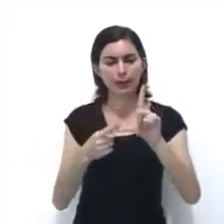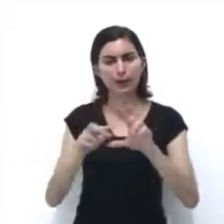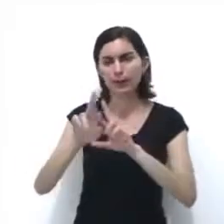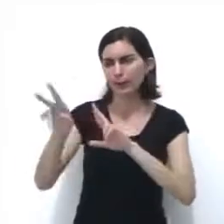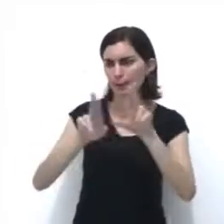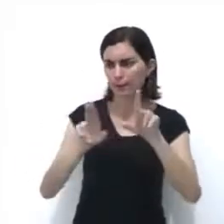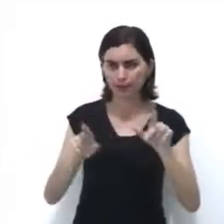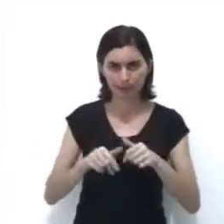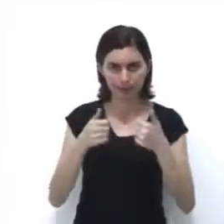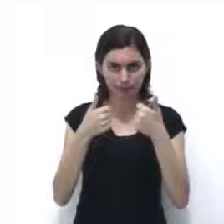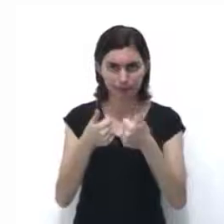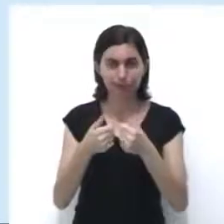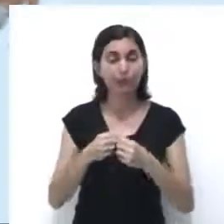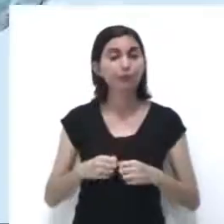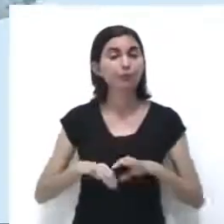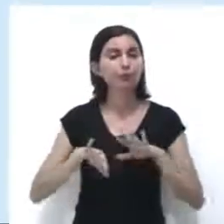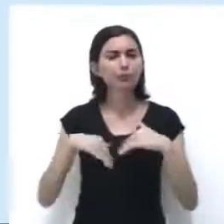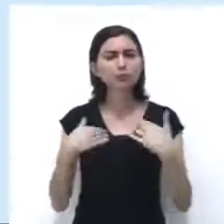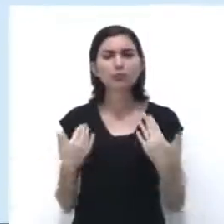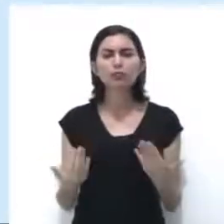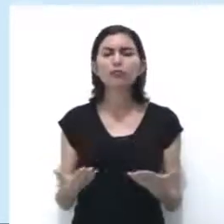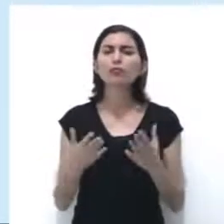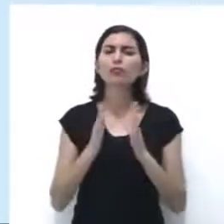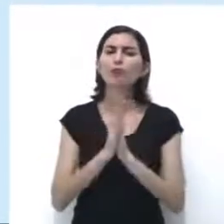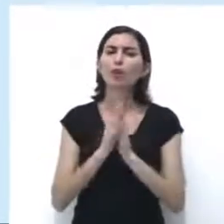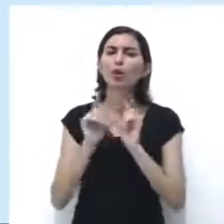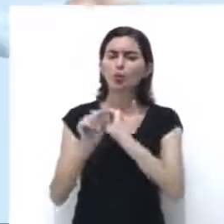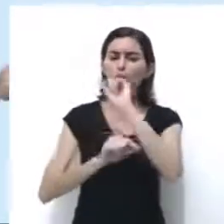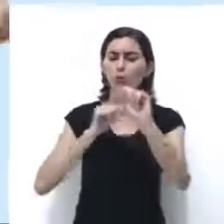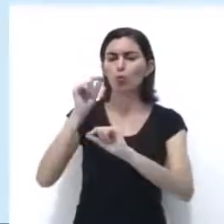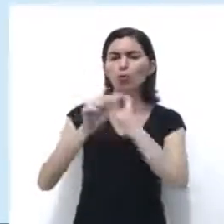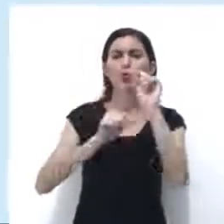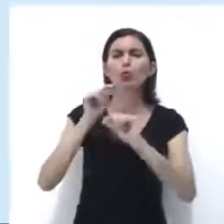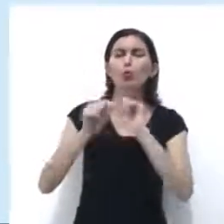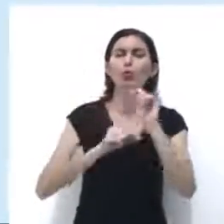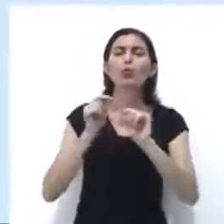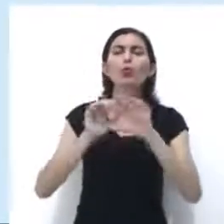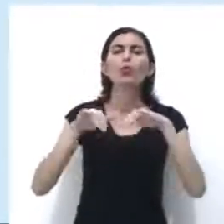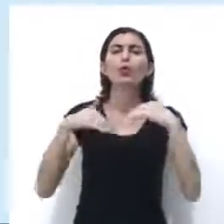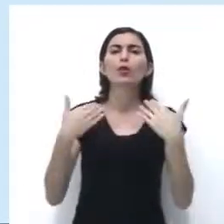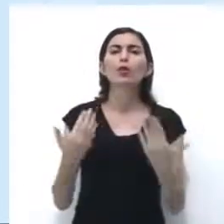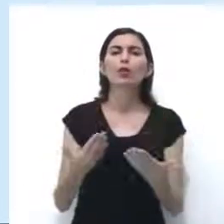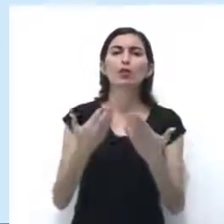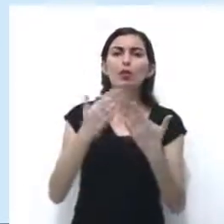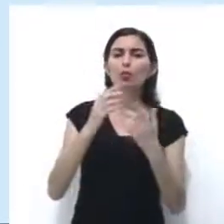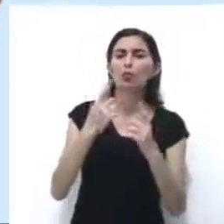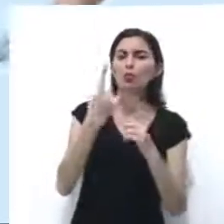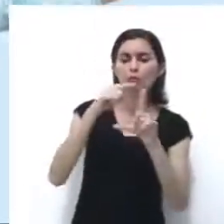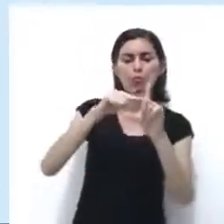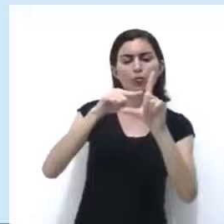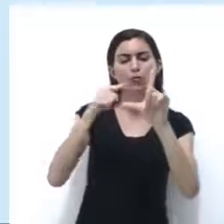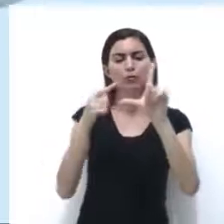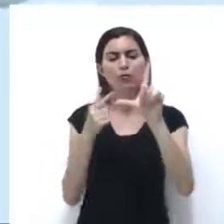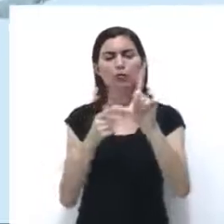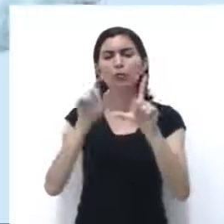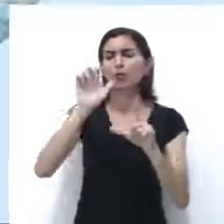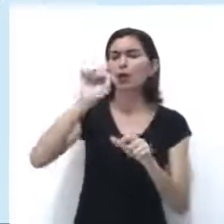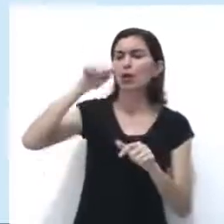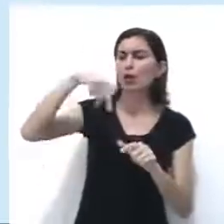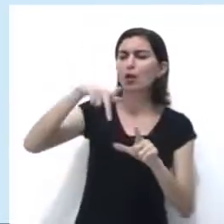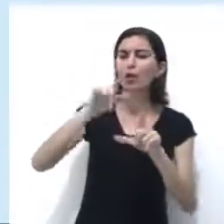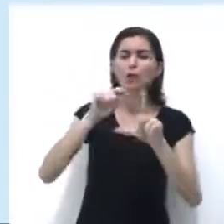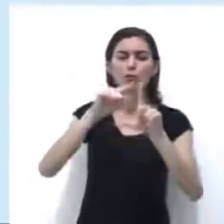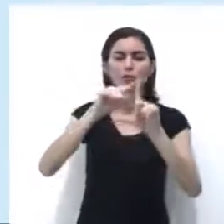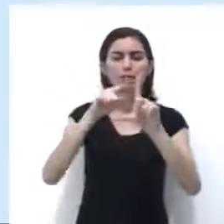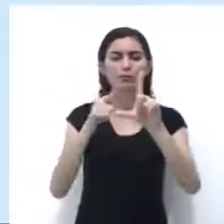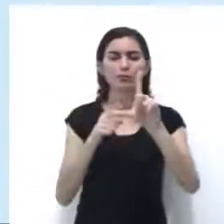diferentes contextos, ok? Afinal, o que seria então um ângulo? Essa é a